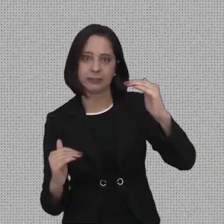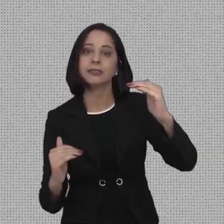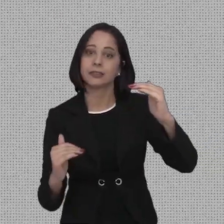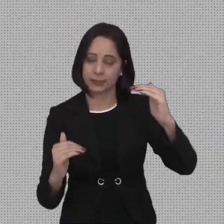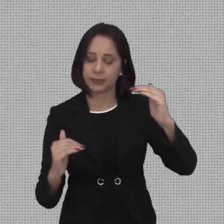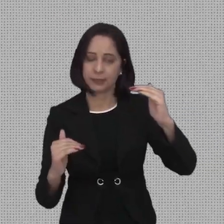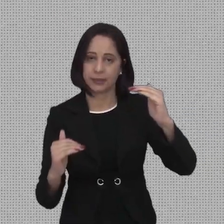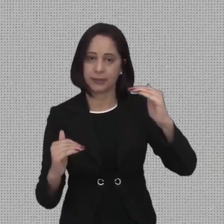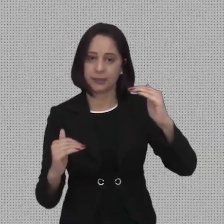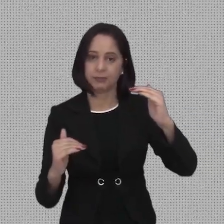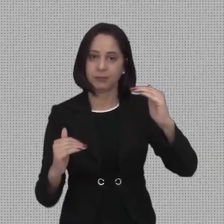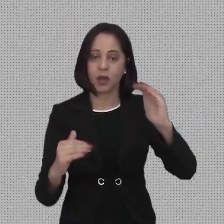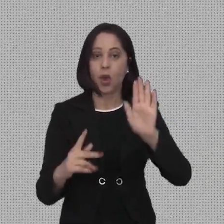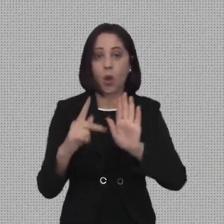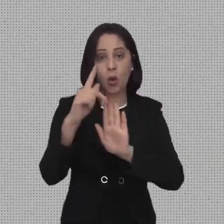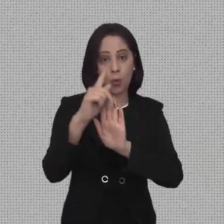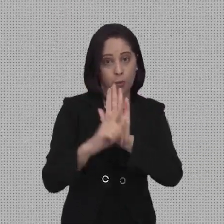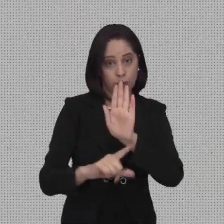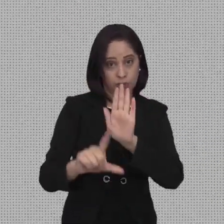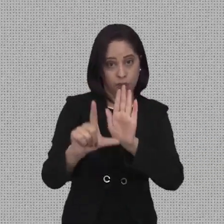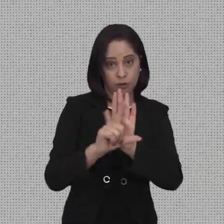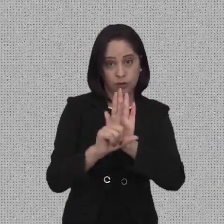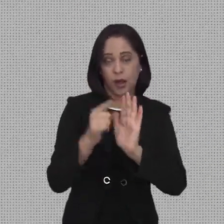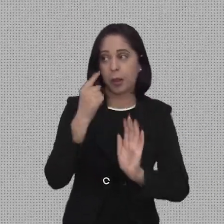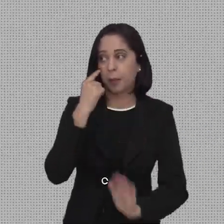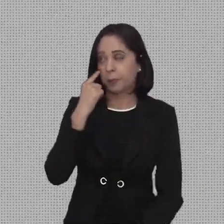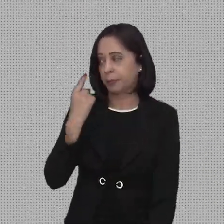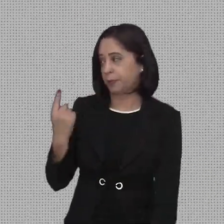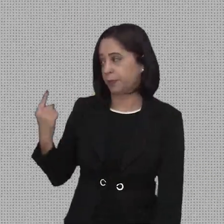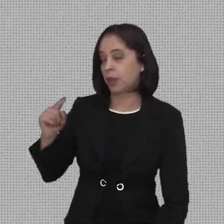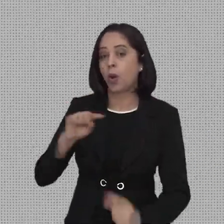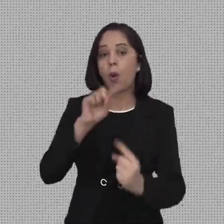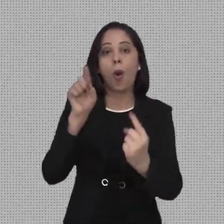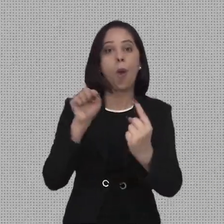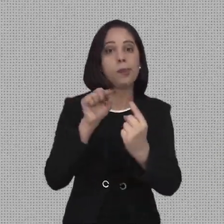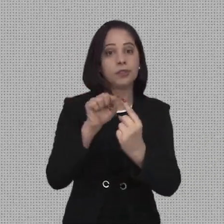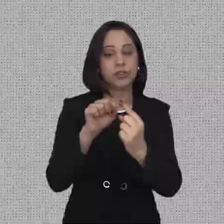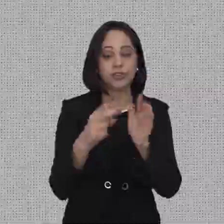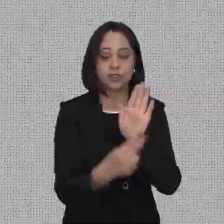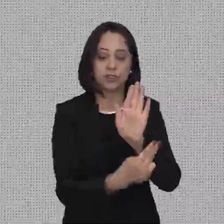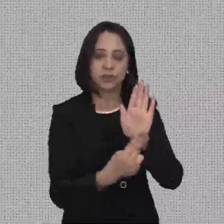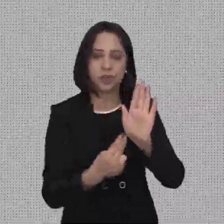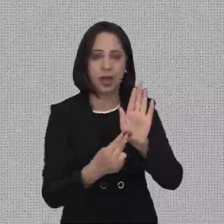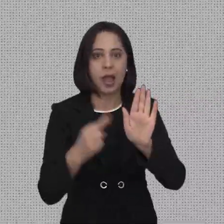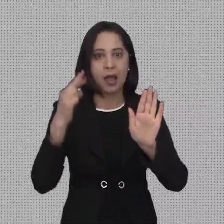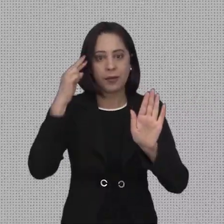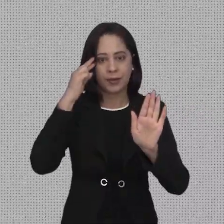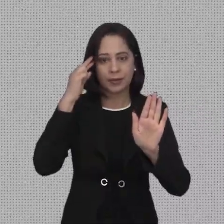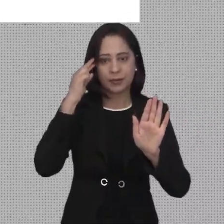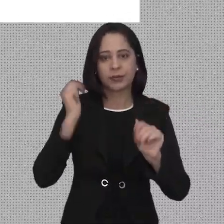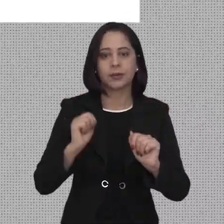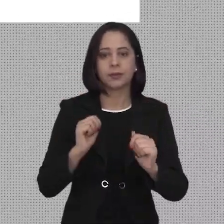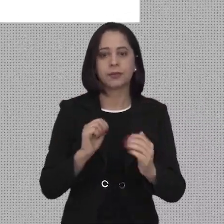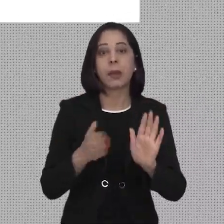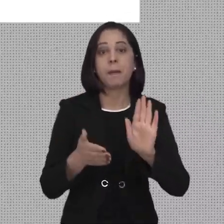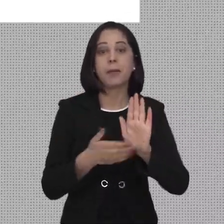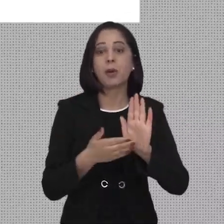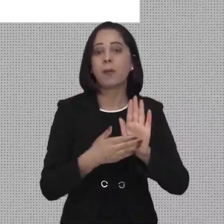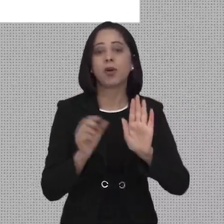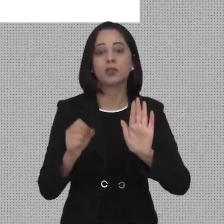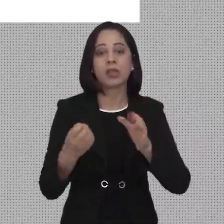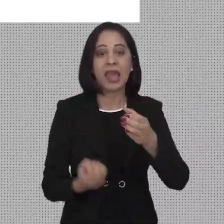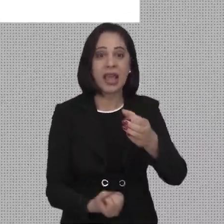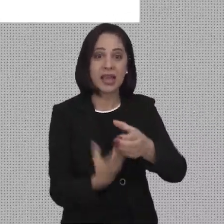no universo do empreendedorismo é um dos objetivos de um projeto de lei que tramita na Câmara e que propõe